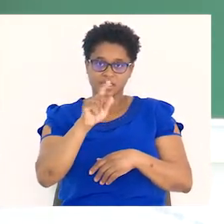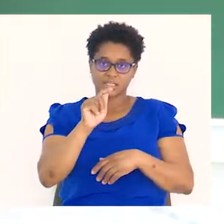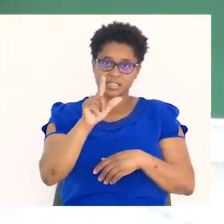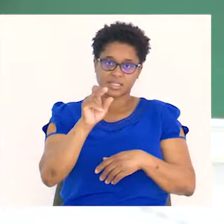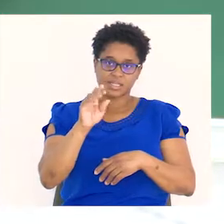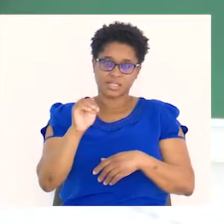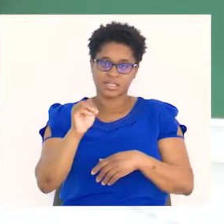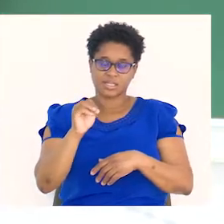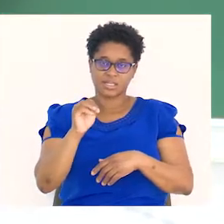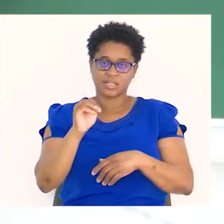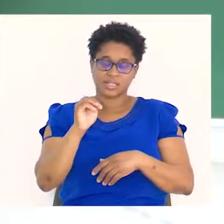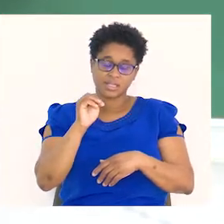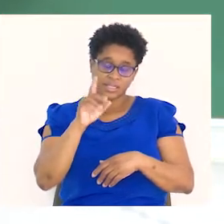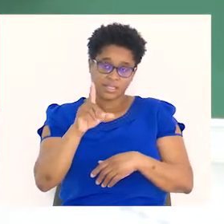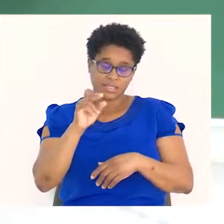do